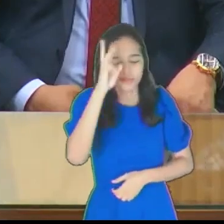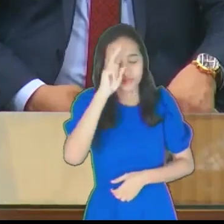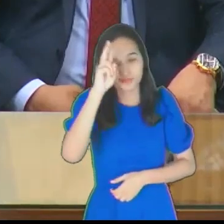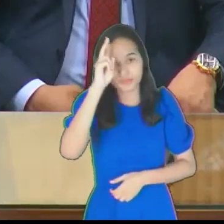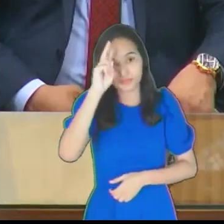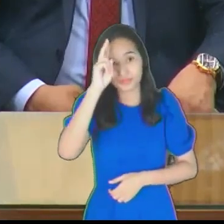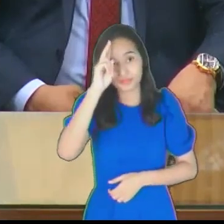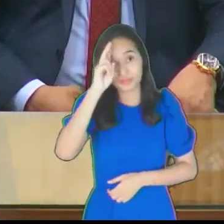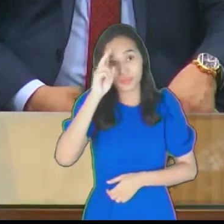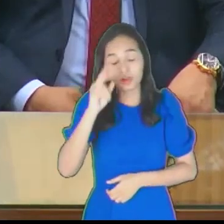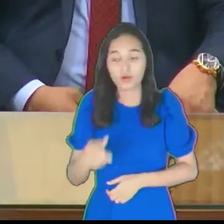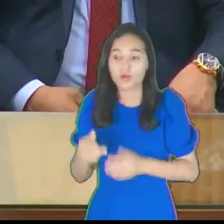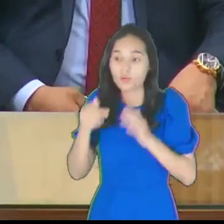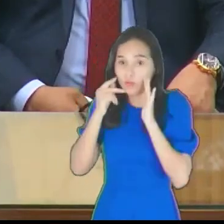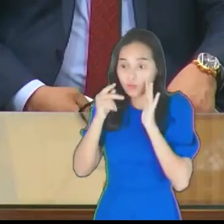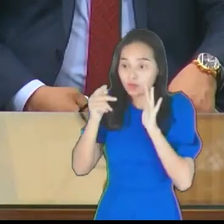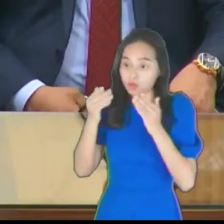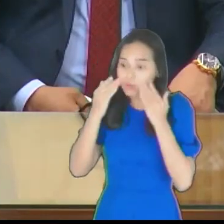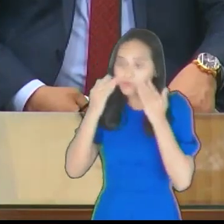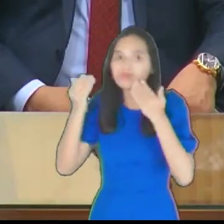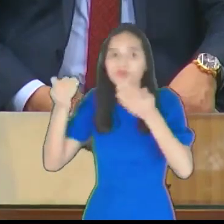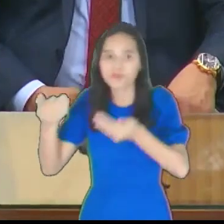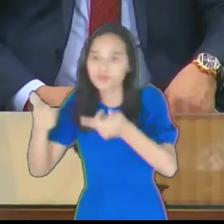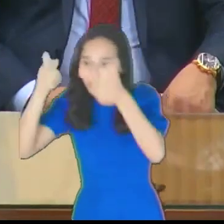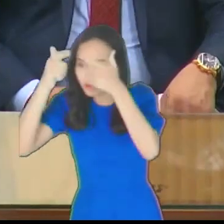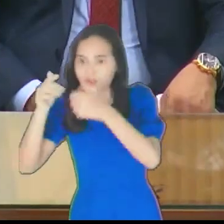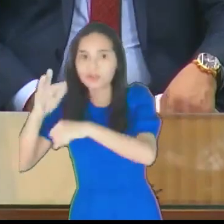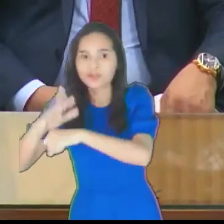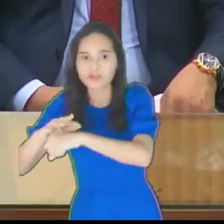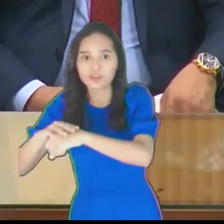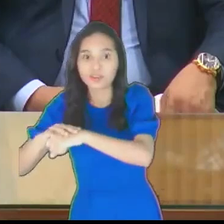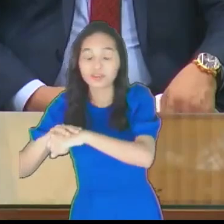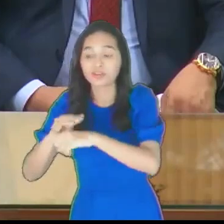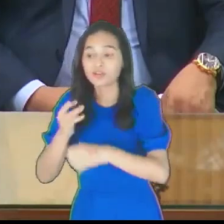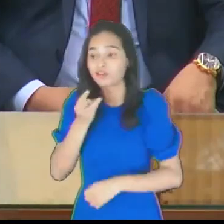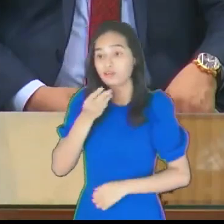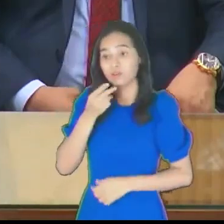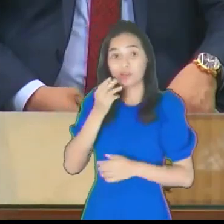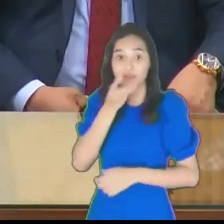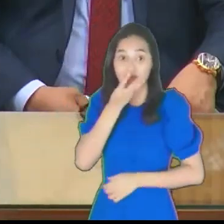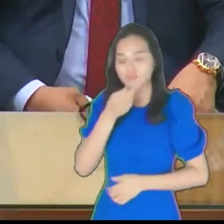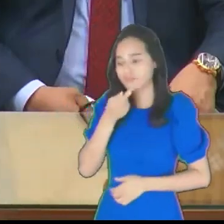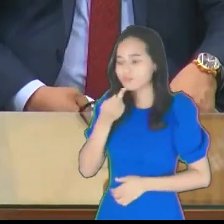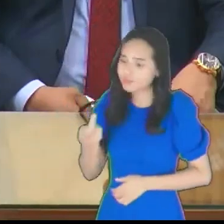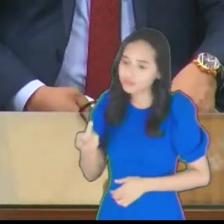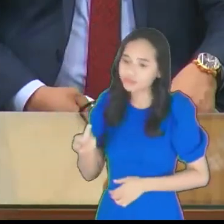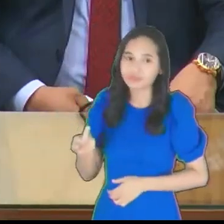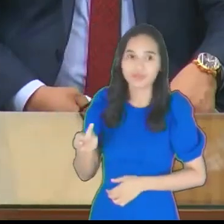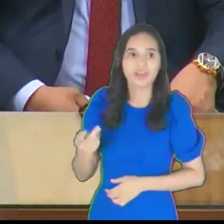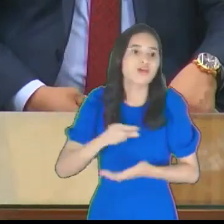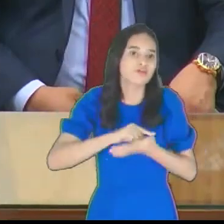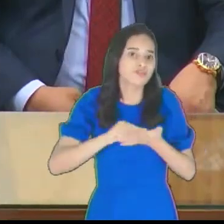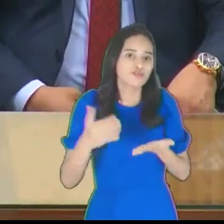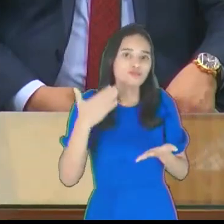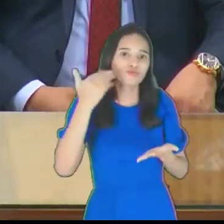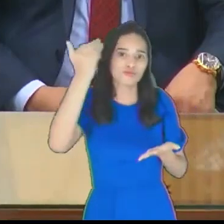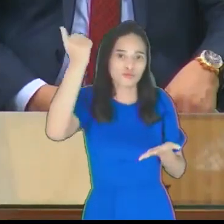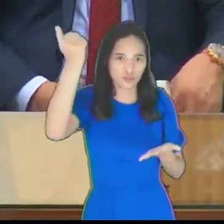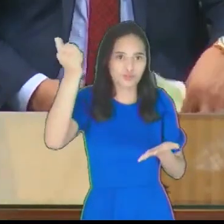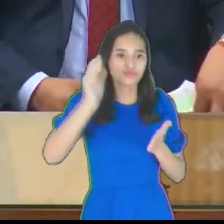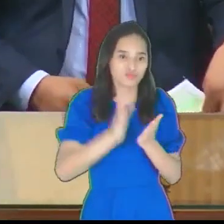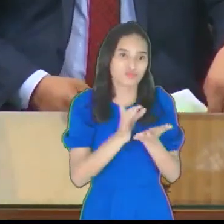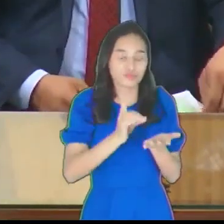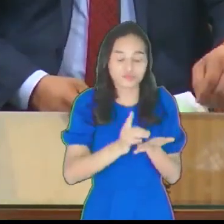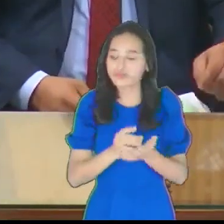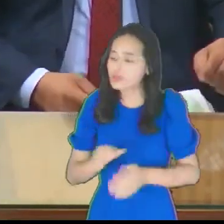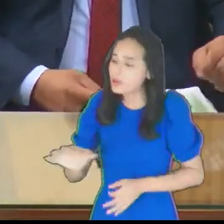na casa dele quando ele adoeceu, e o profeta disse: põe em ordem, é um versículo famoso da Bíblia, põe em ordem